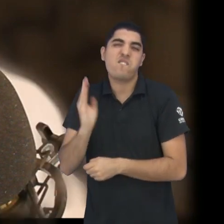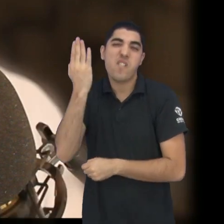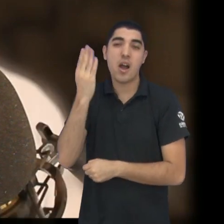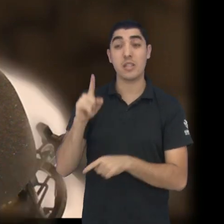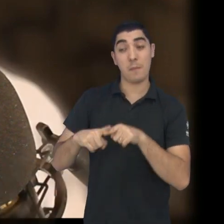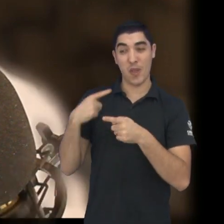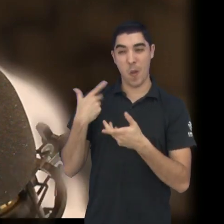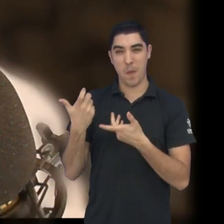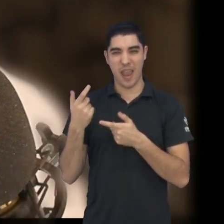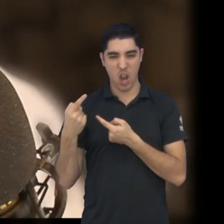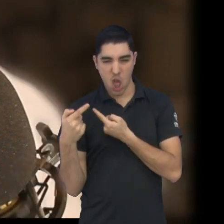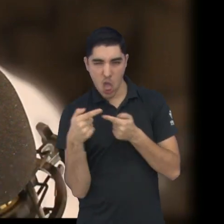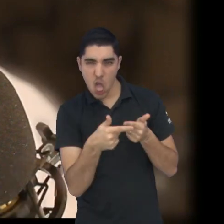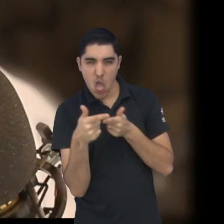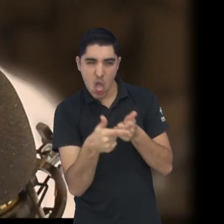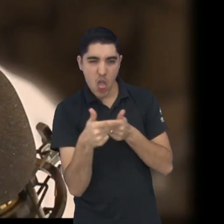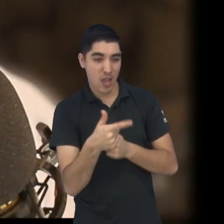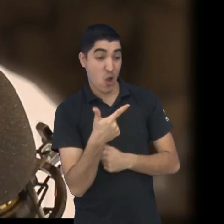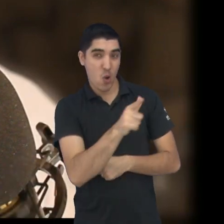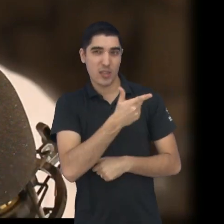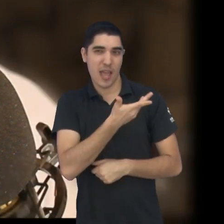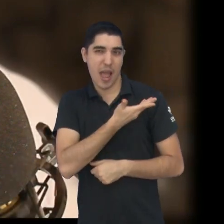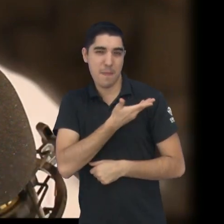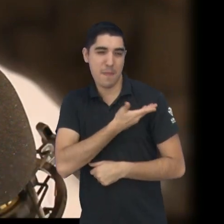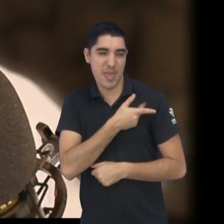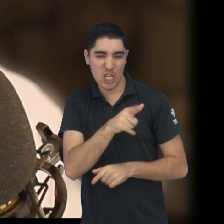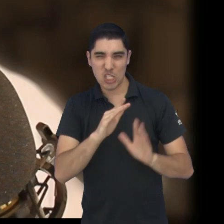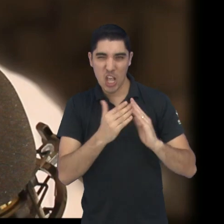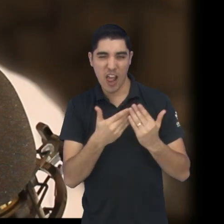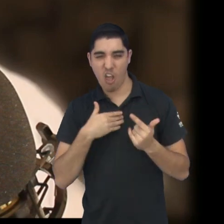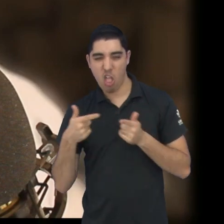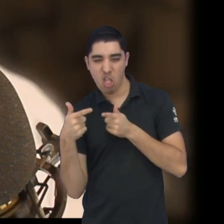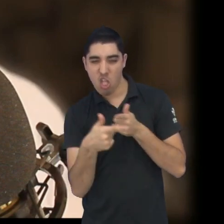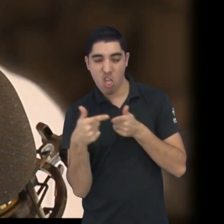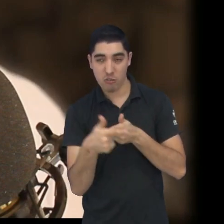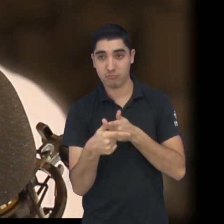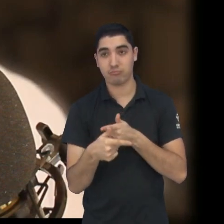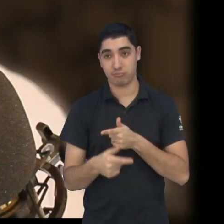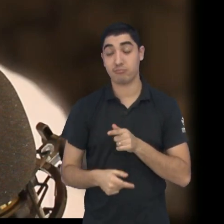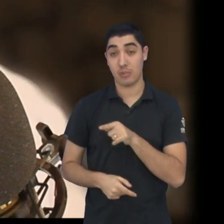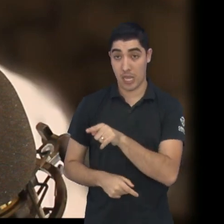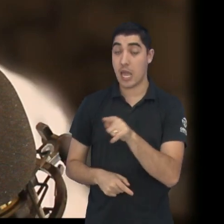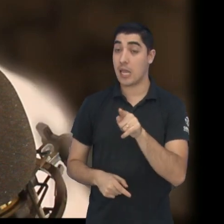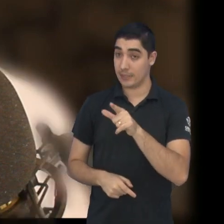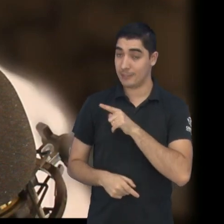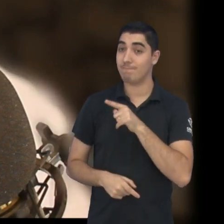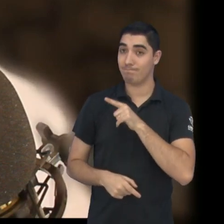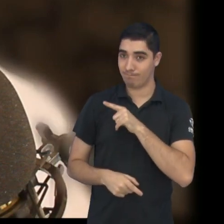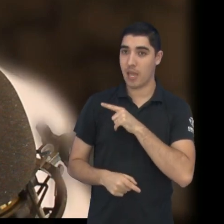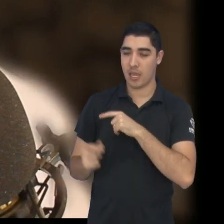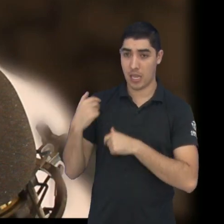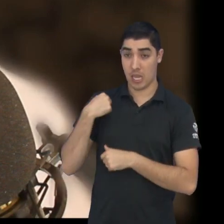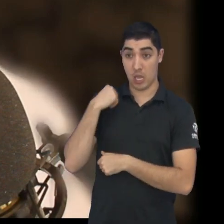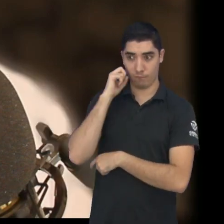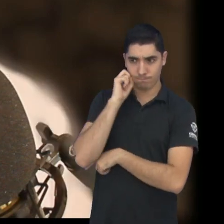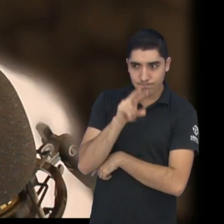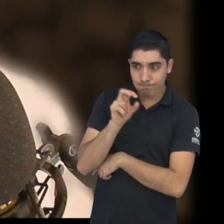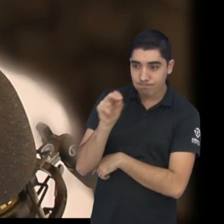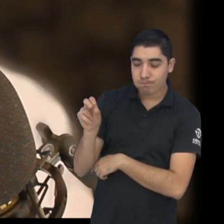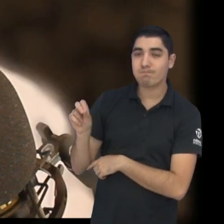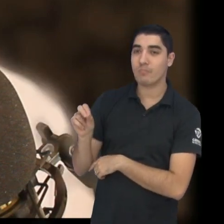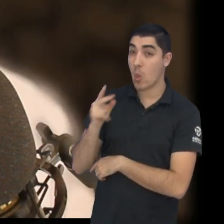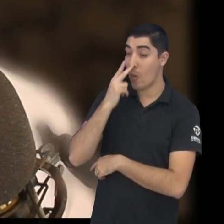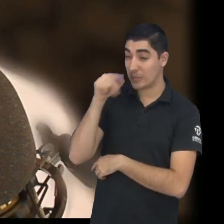de classe. Esse talvez seja o número um de casos que eu acompanho dentro de escolas, mas